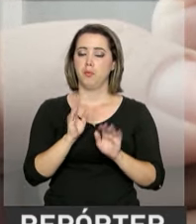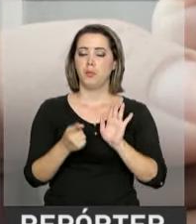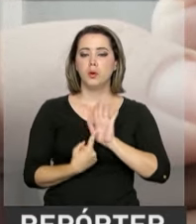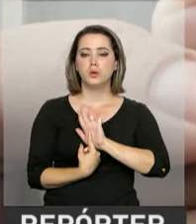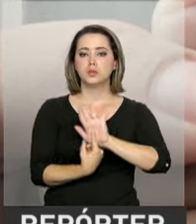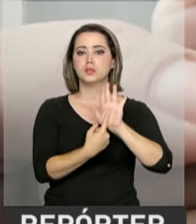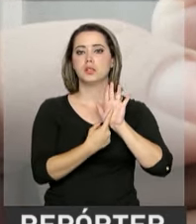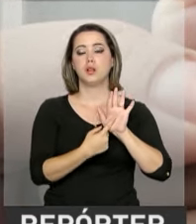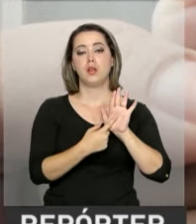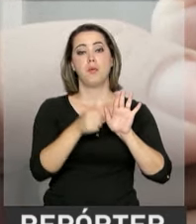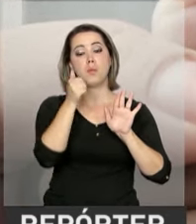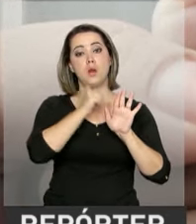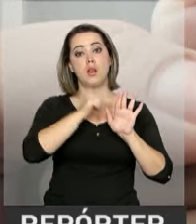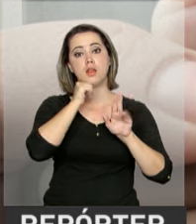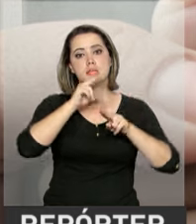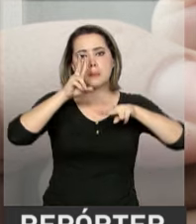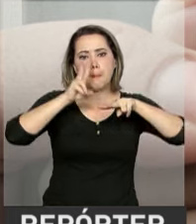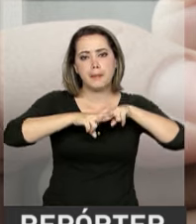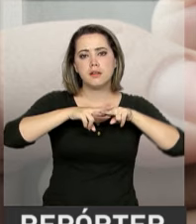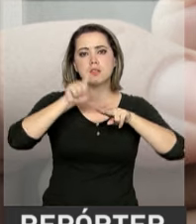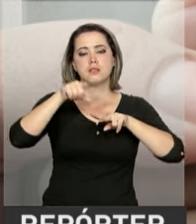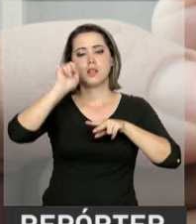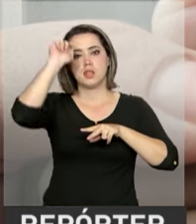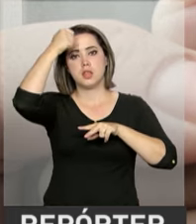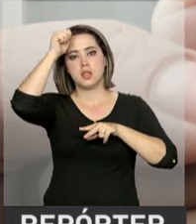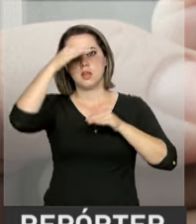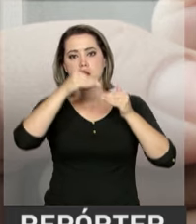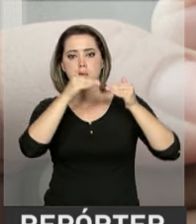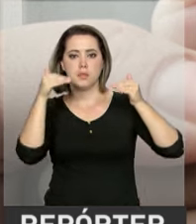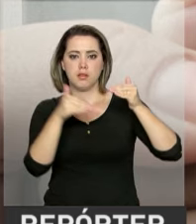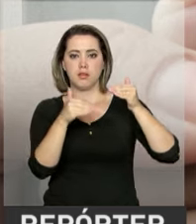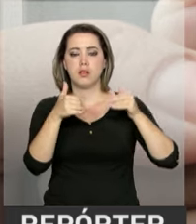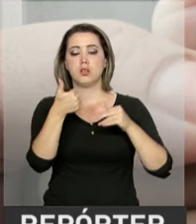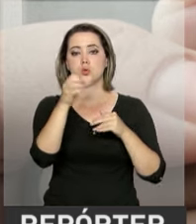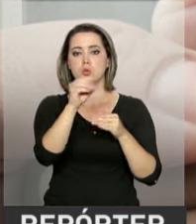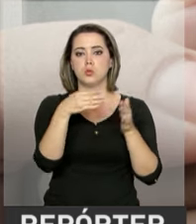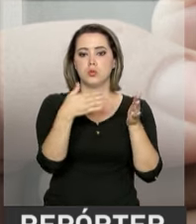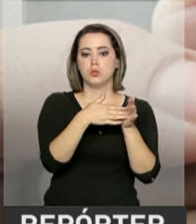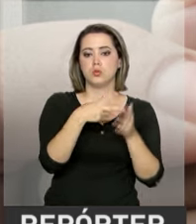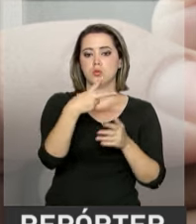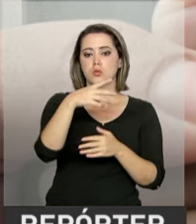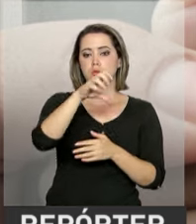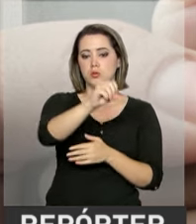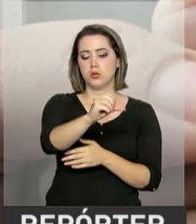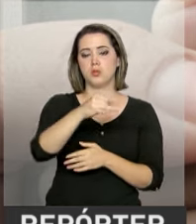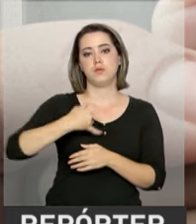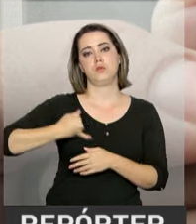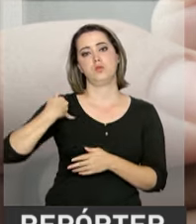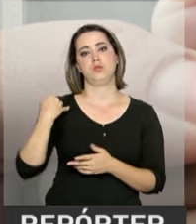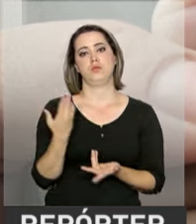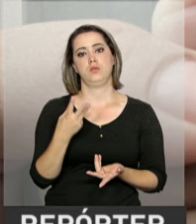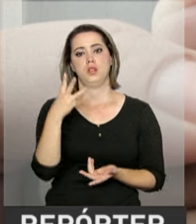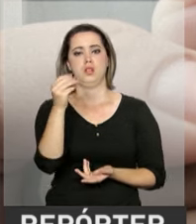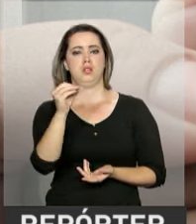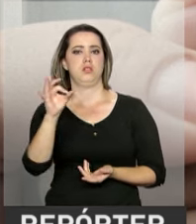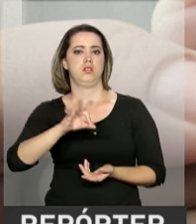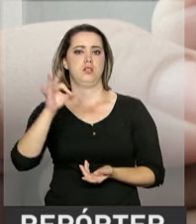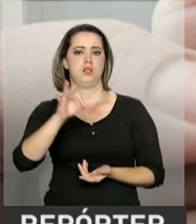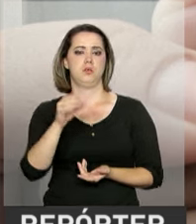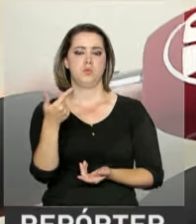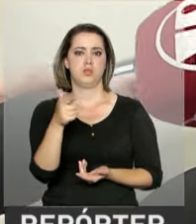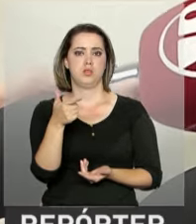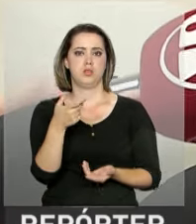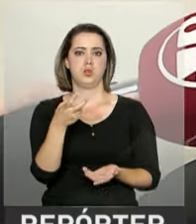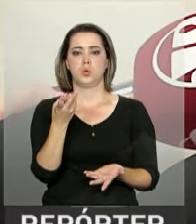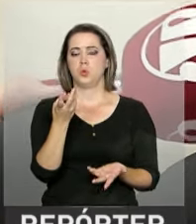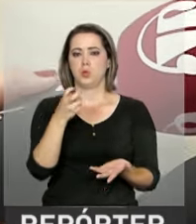presas é negra. Metade delas tem entre 18 e 29 anos. E cerca de 30% ainda não possuem